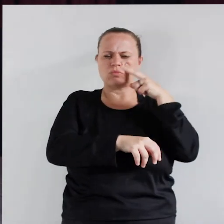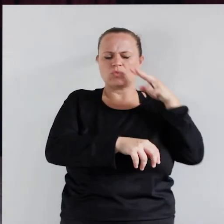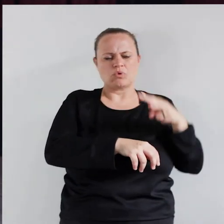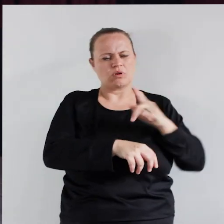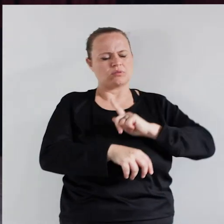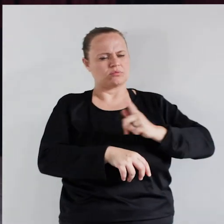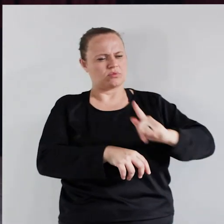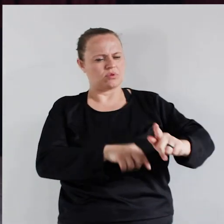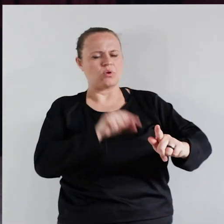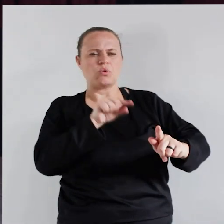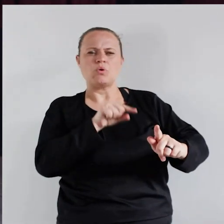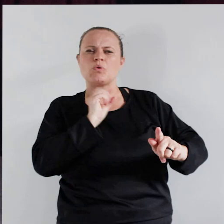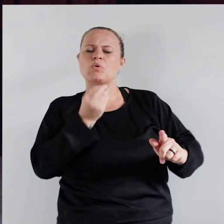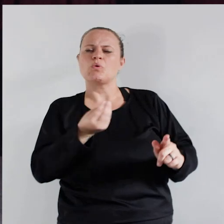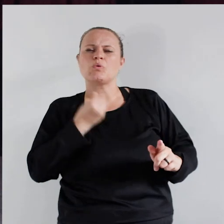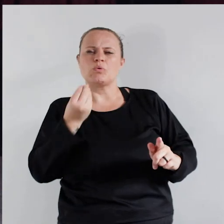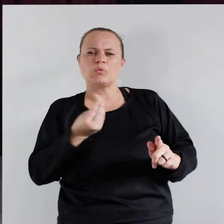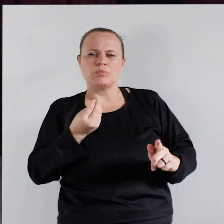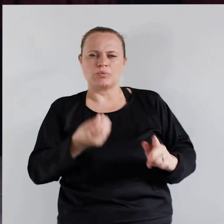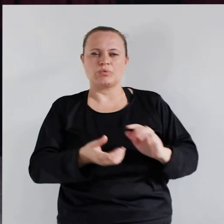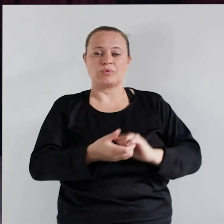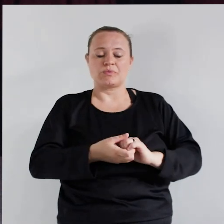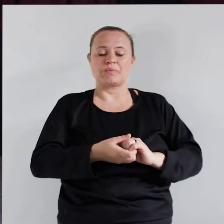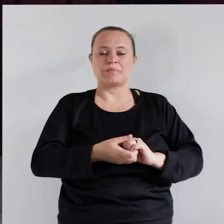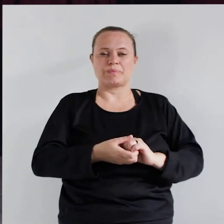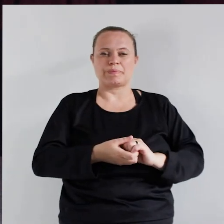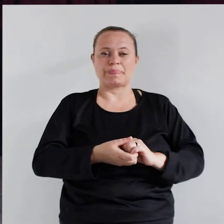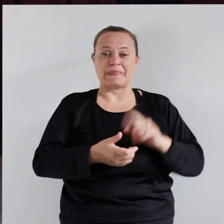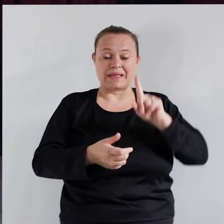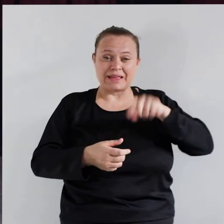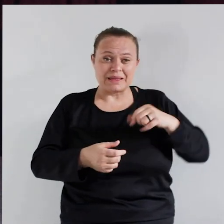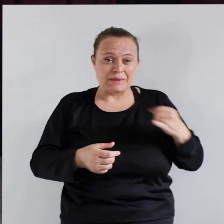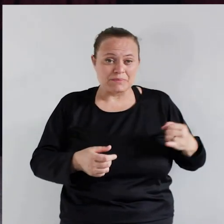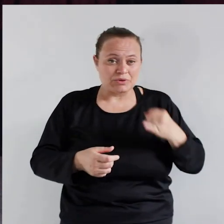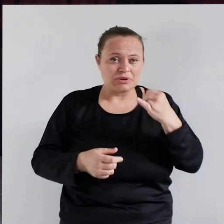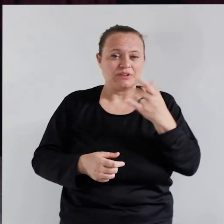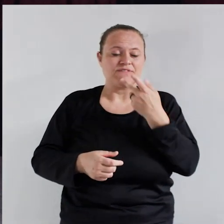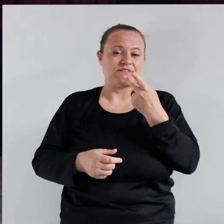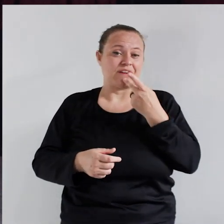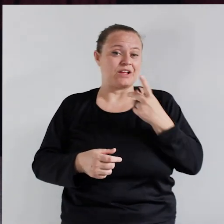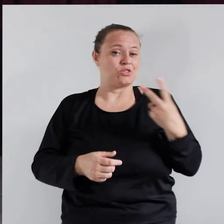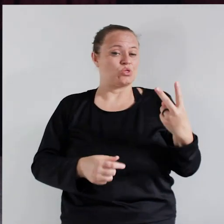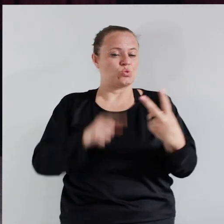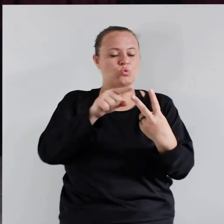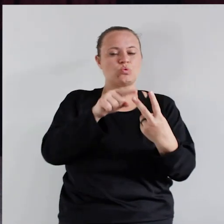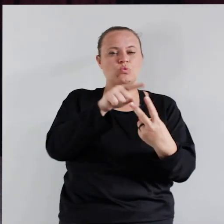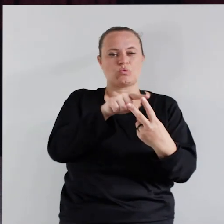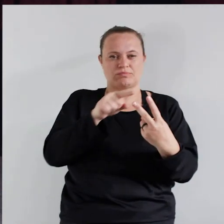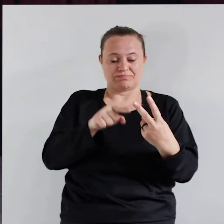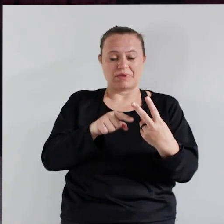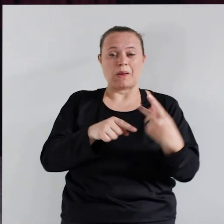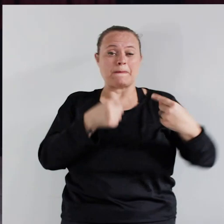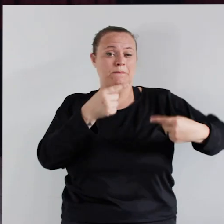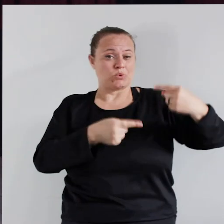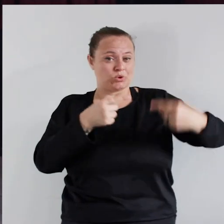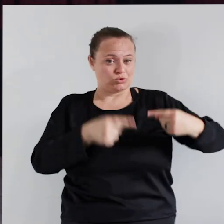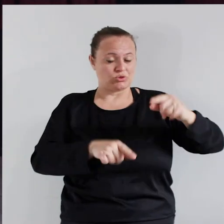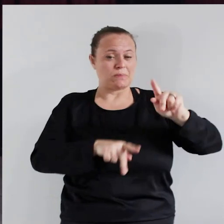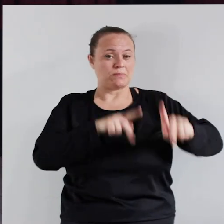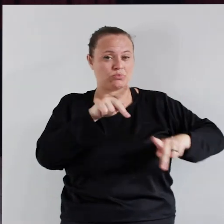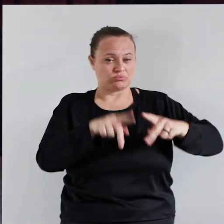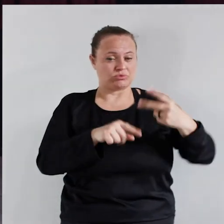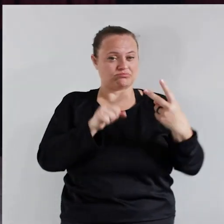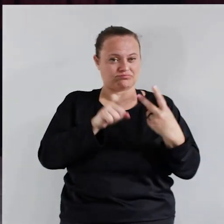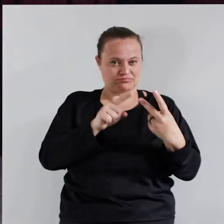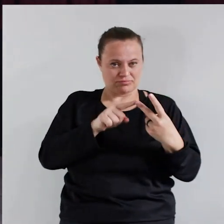culturais. Ou seja, para além de ver gestão das organizações culturais, foi muito importante, aí eu diria